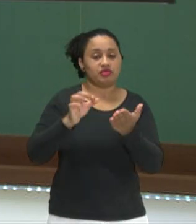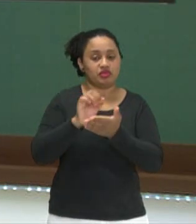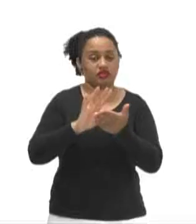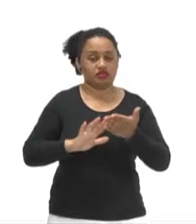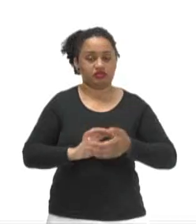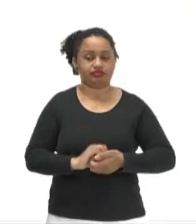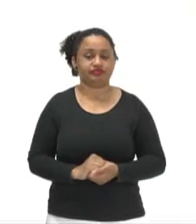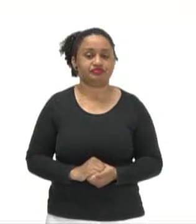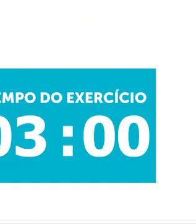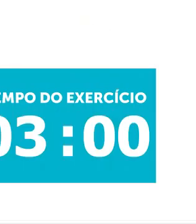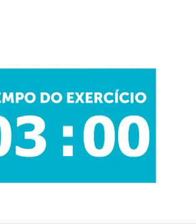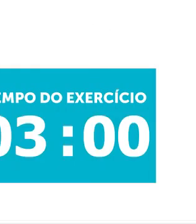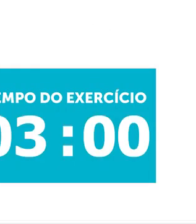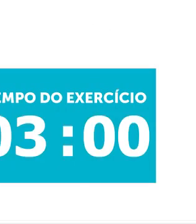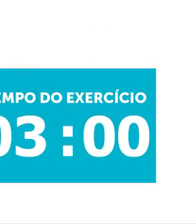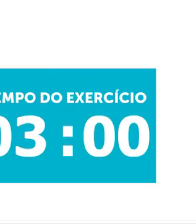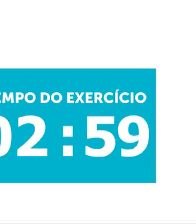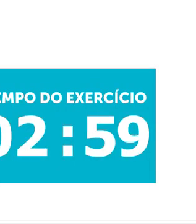exercício.